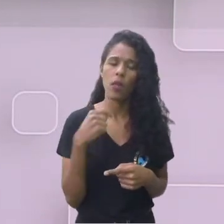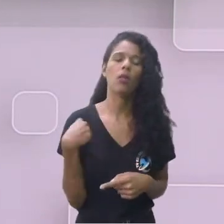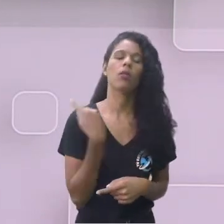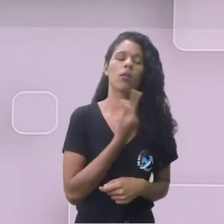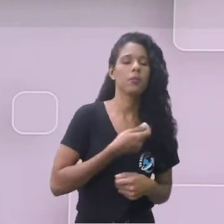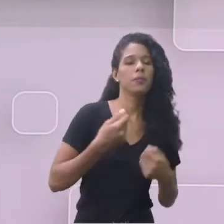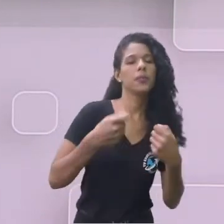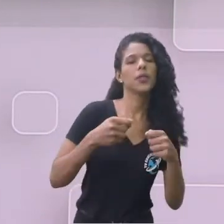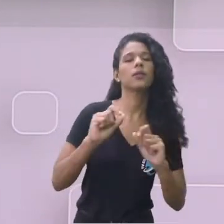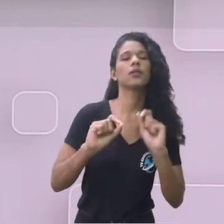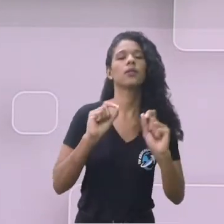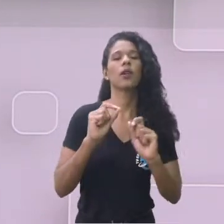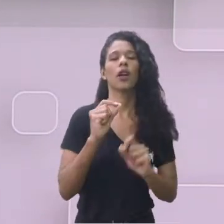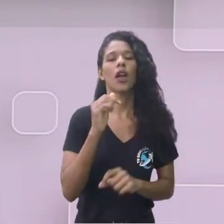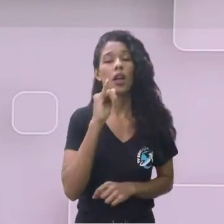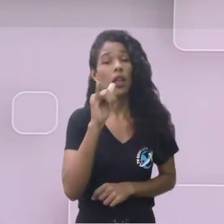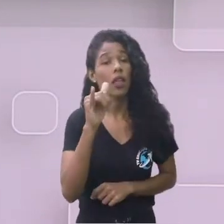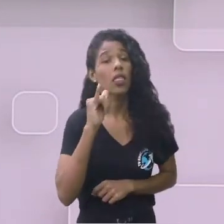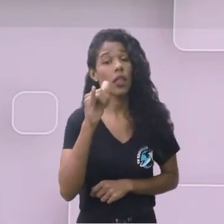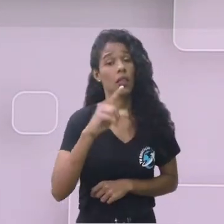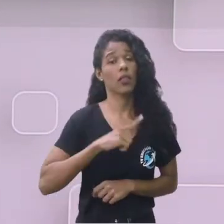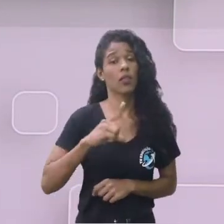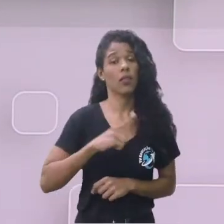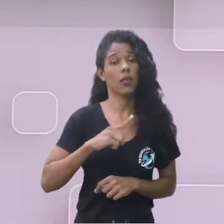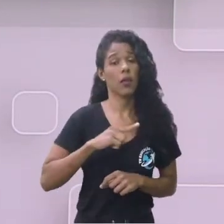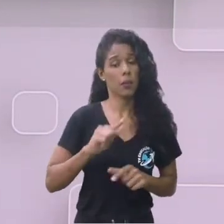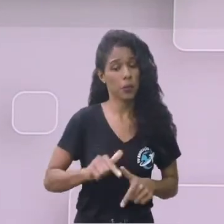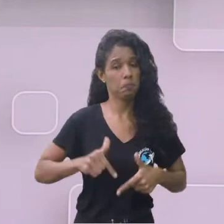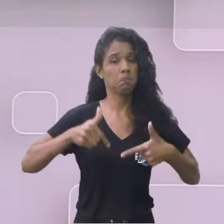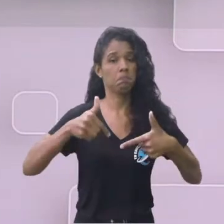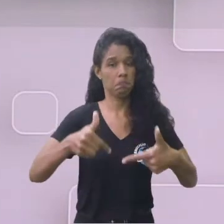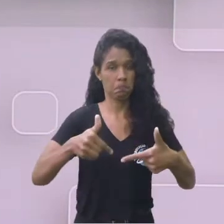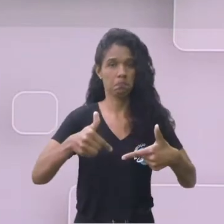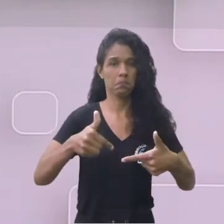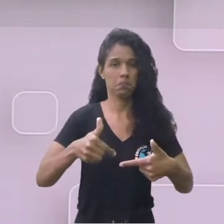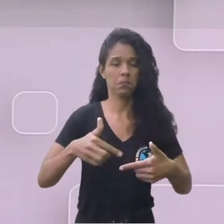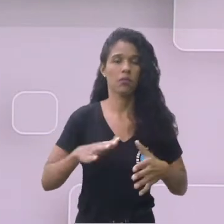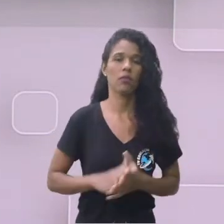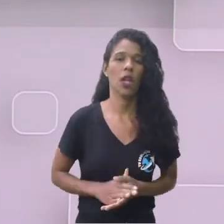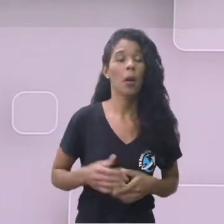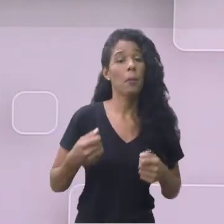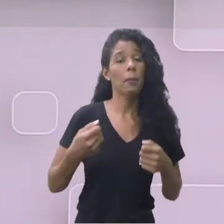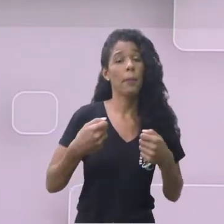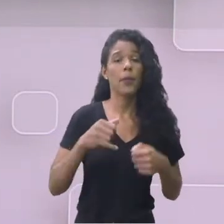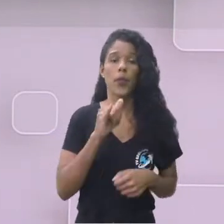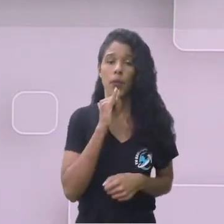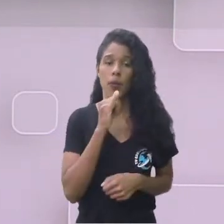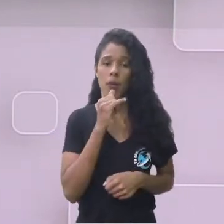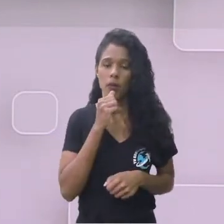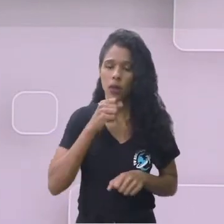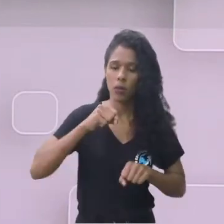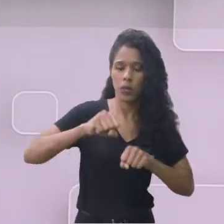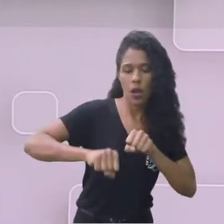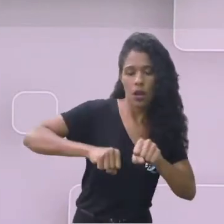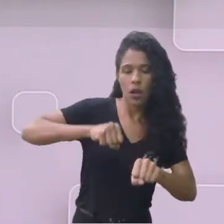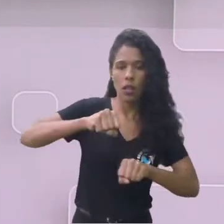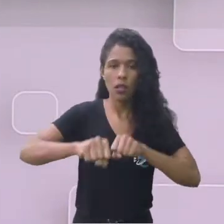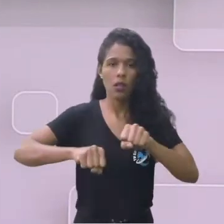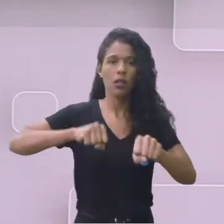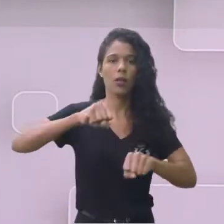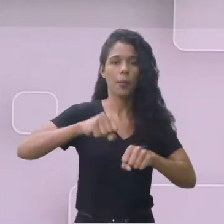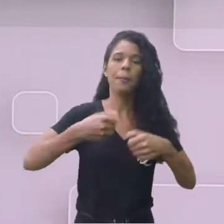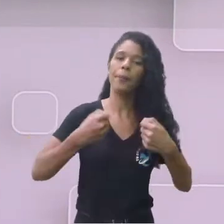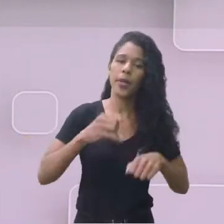de atividade durante o nosso dia. Nós precisamos de energia para andar de bicicleta, para caminhar,